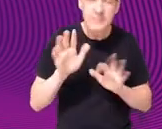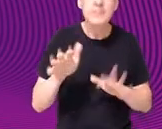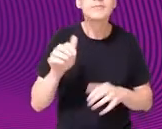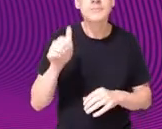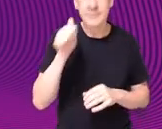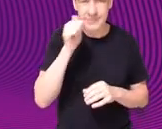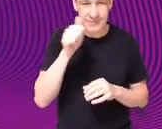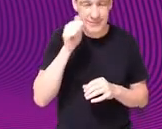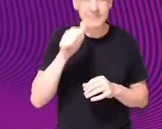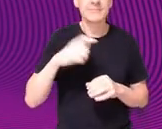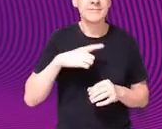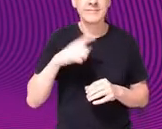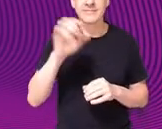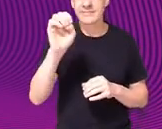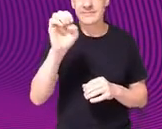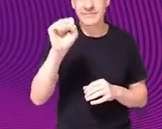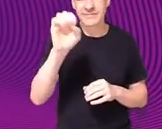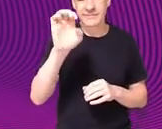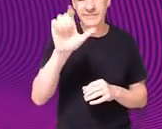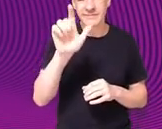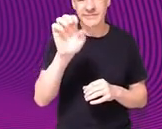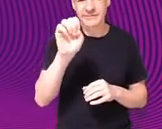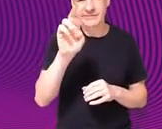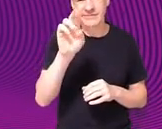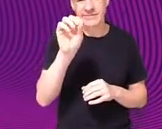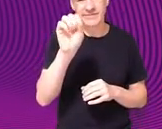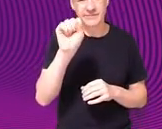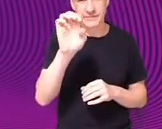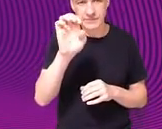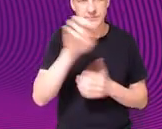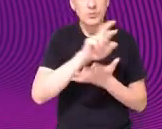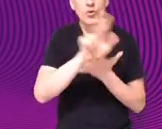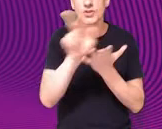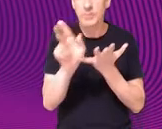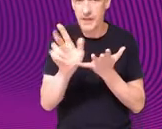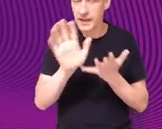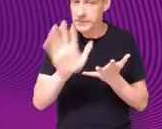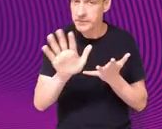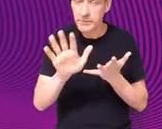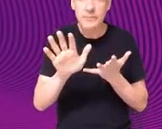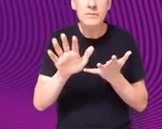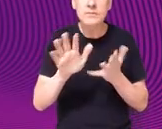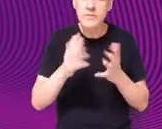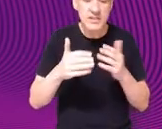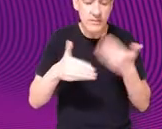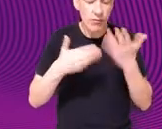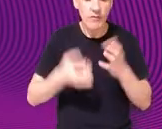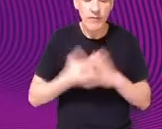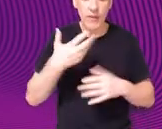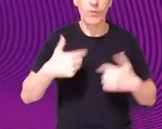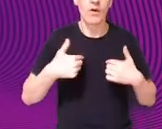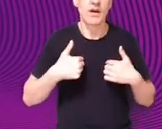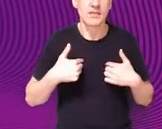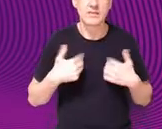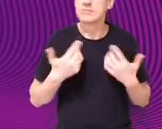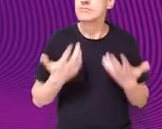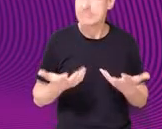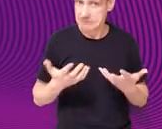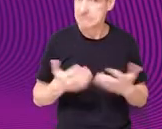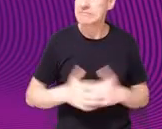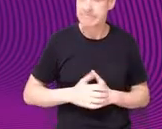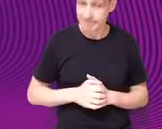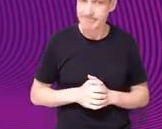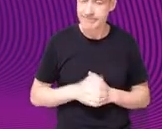agudo de pulmão e logo depois esclerose múltipla. Isso é só uma pegadinha, esse pequeno detalhe. Vamos botar